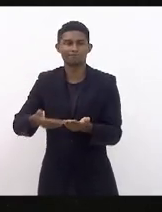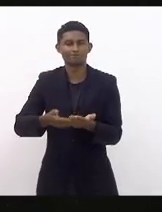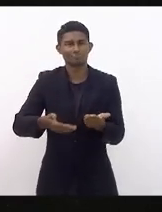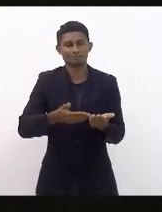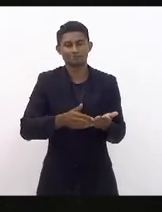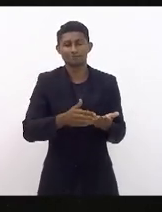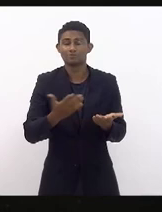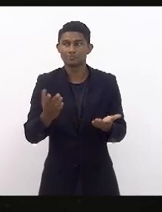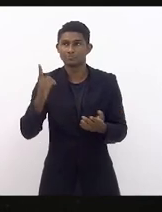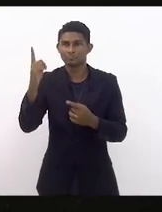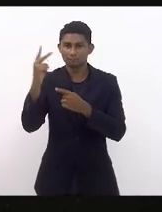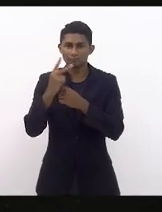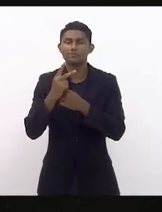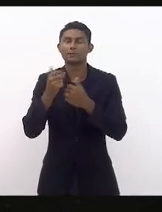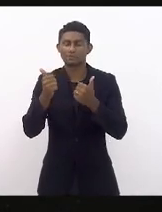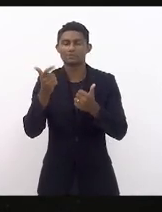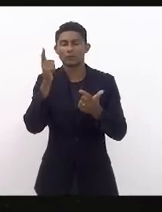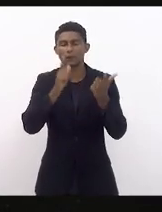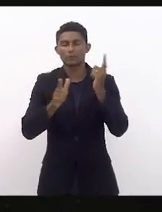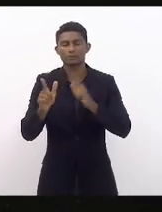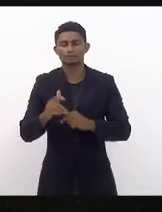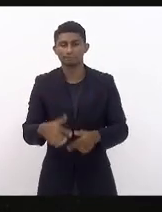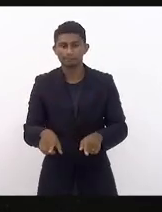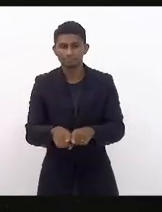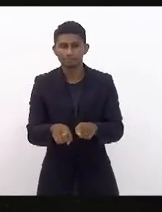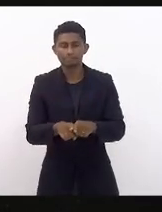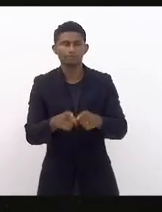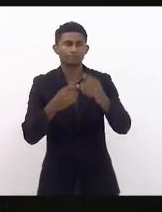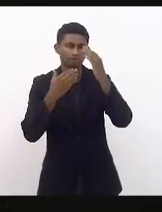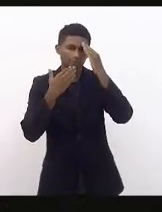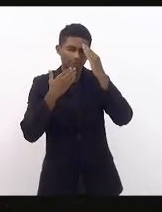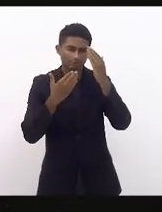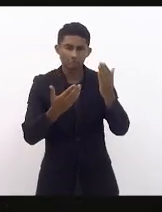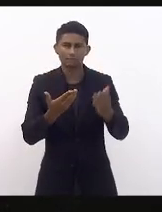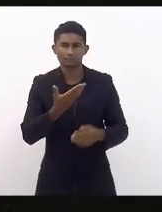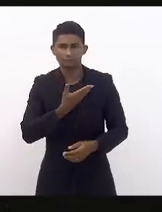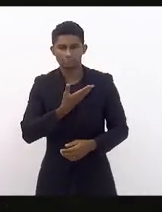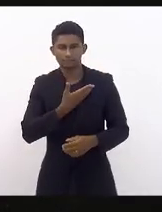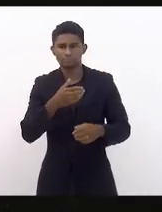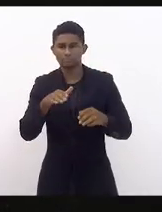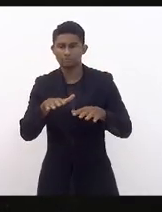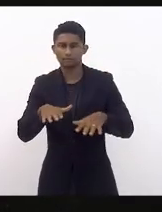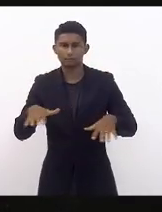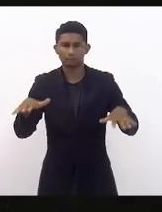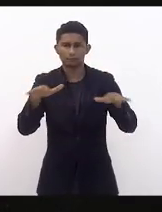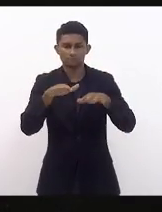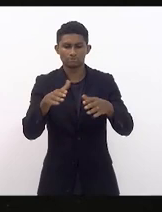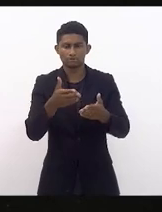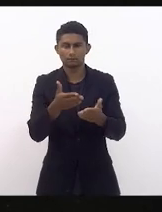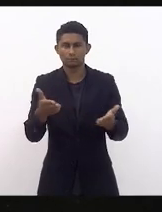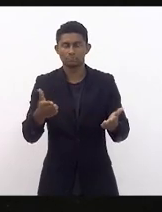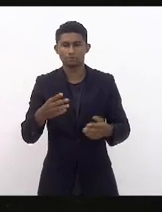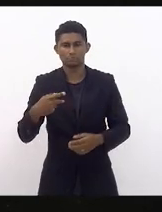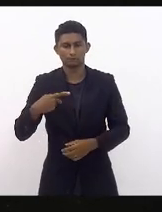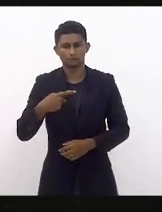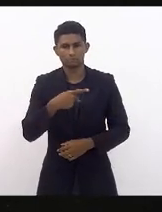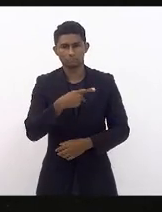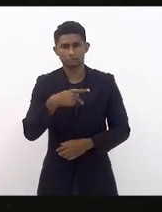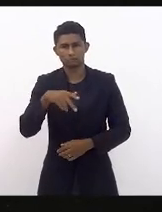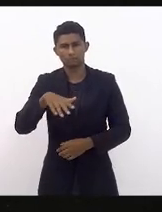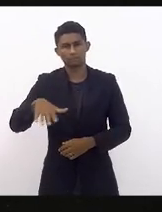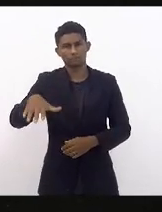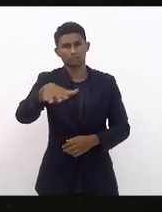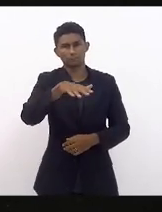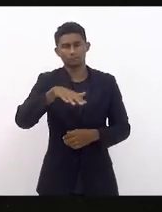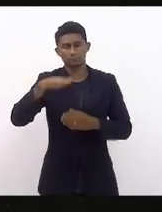agradecer a todos os meus amigos que aqui estão, a todos os pastores,